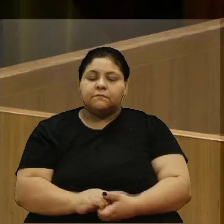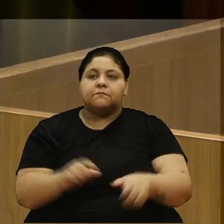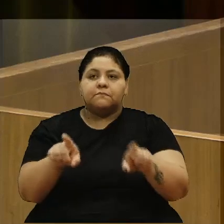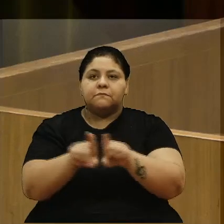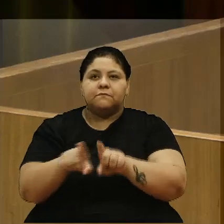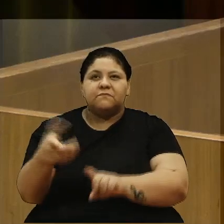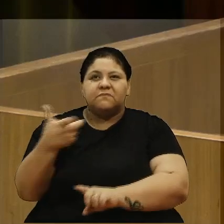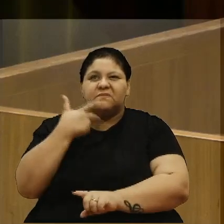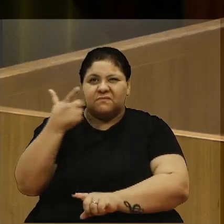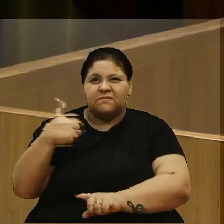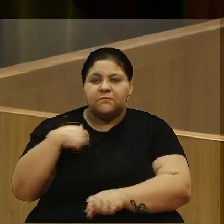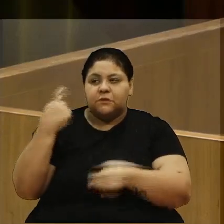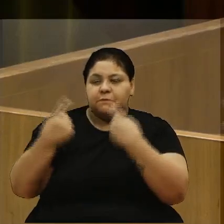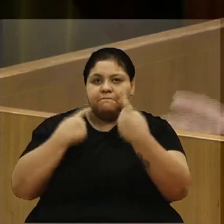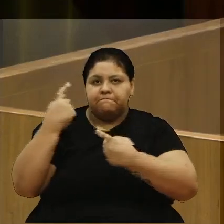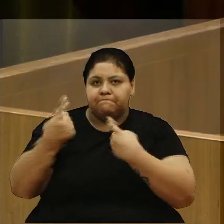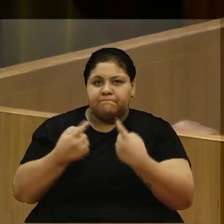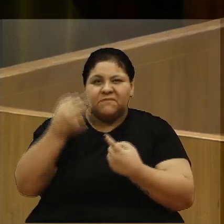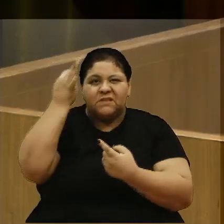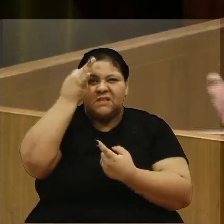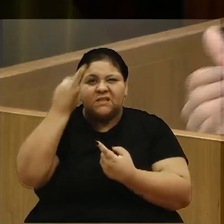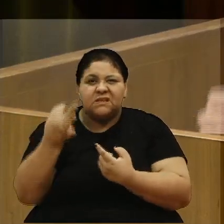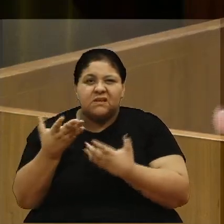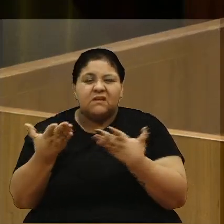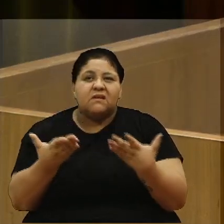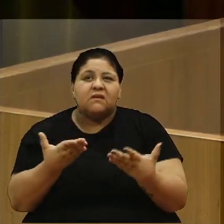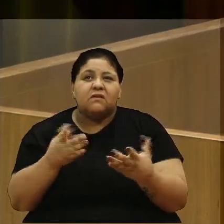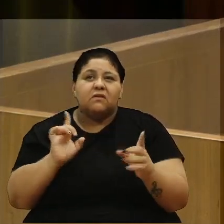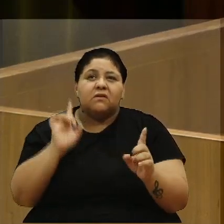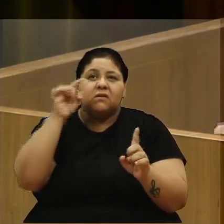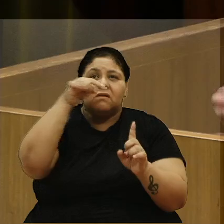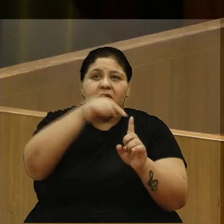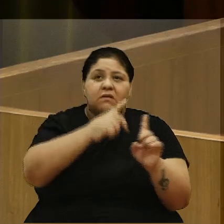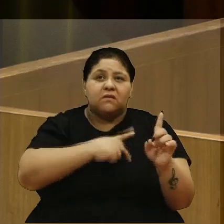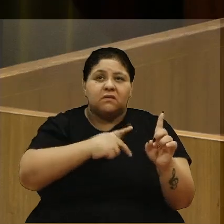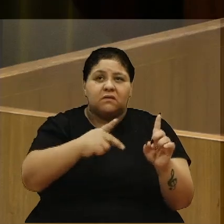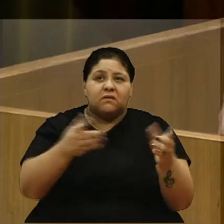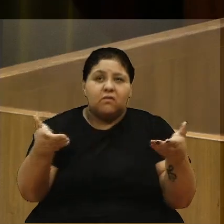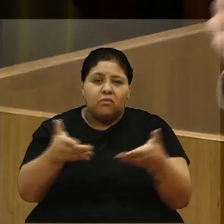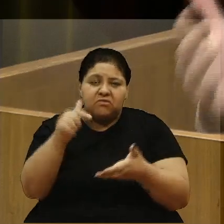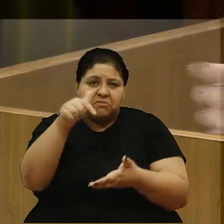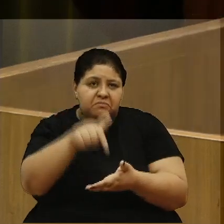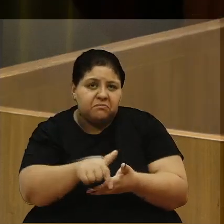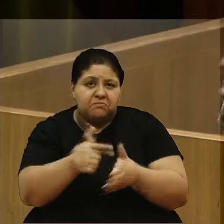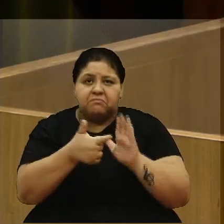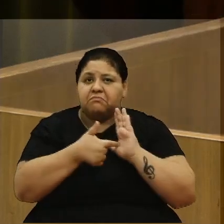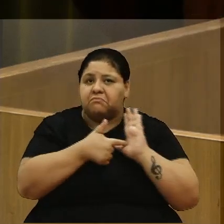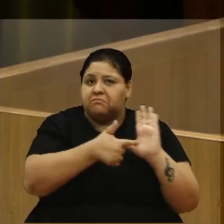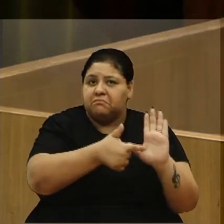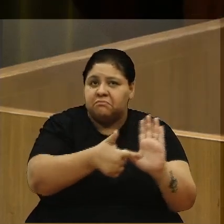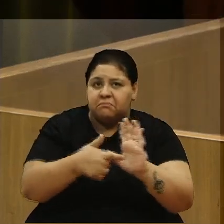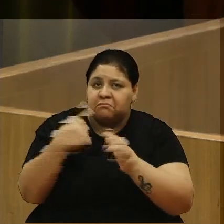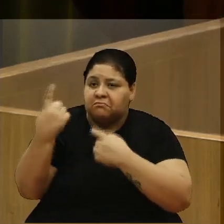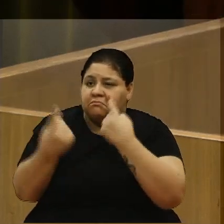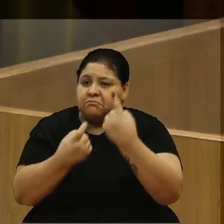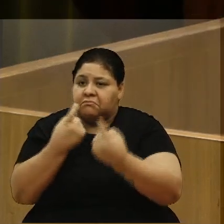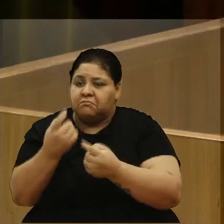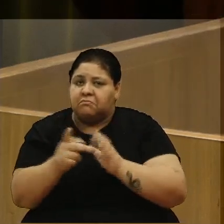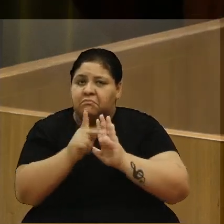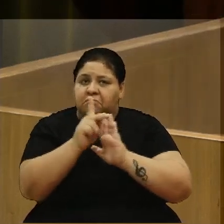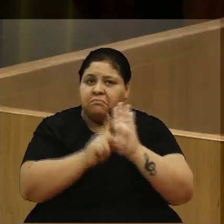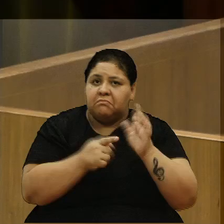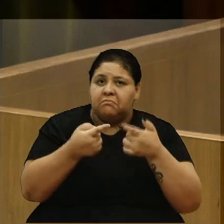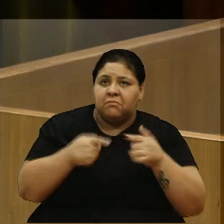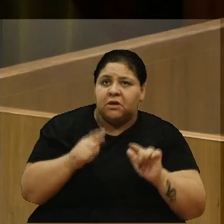vereadores, que também me preocupam, eu não entendi exatamente o objetivo do presidente hoje da FAS aqui, ele nos apresentou algumas questões, mas,